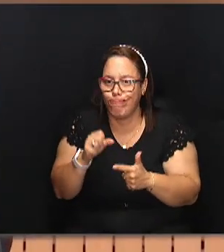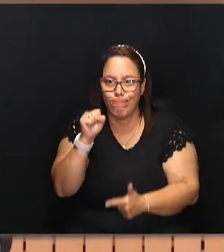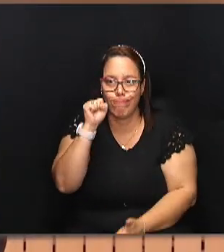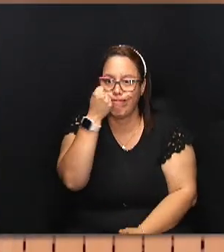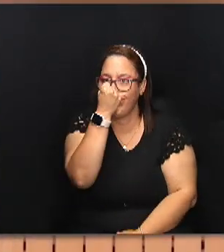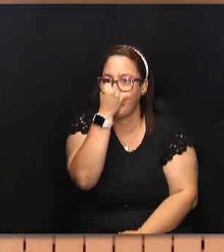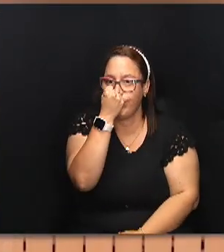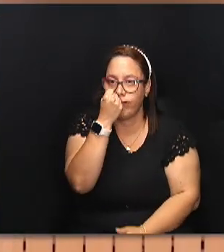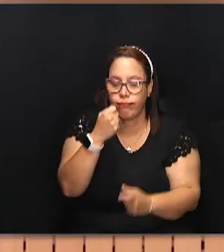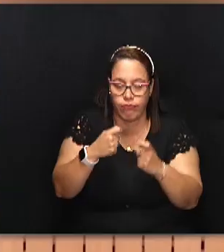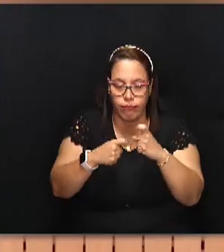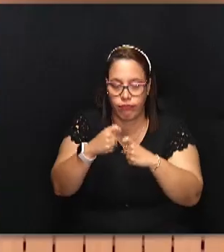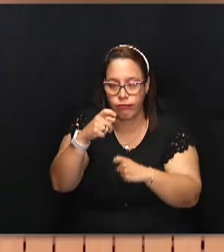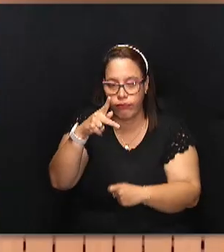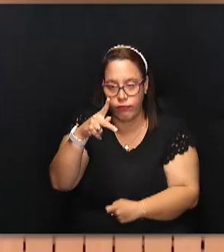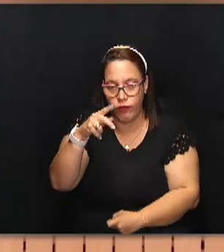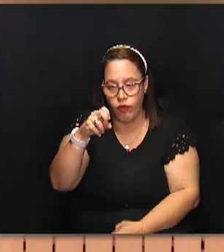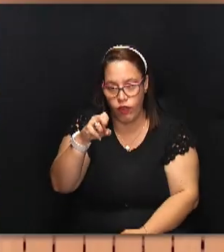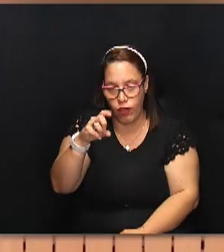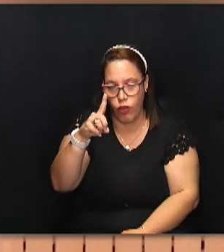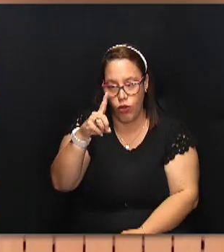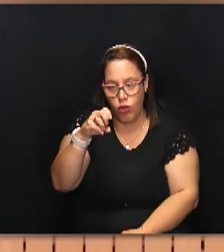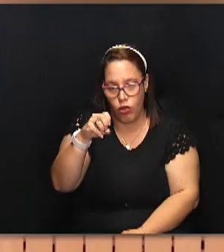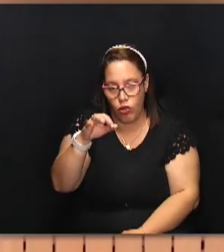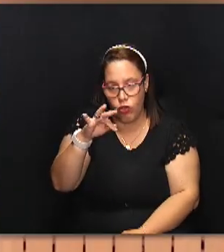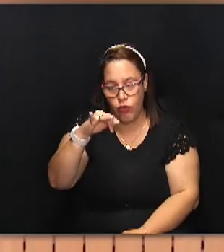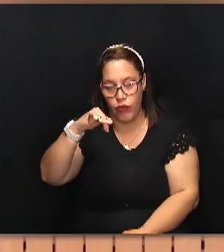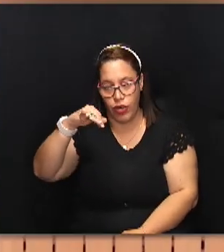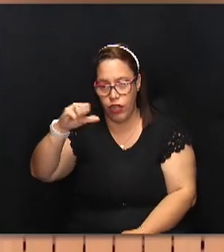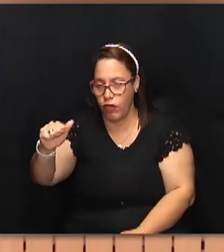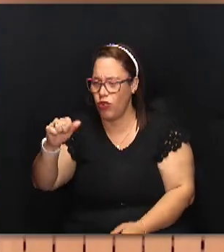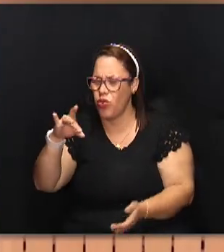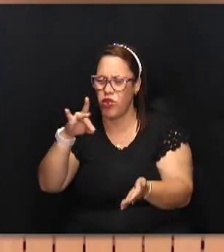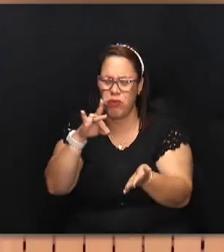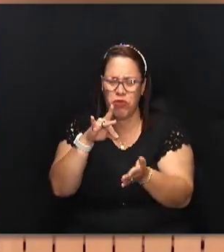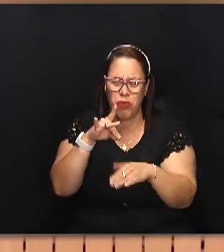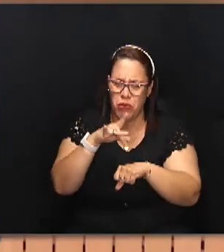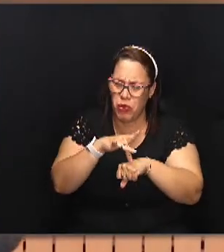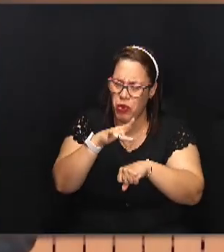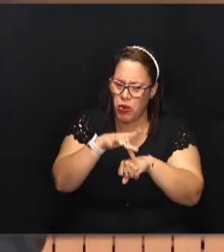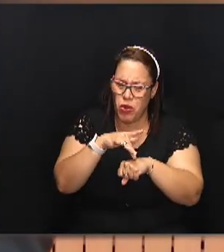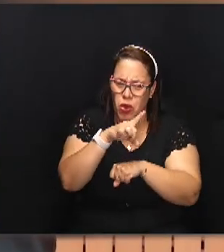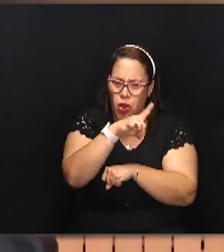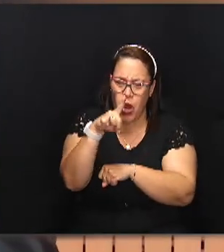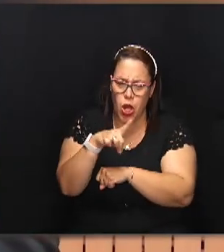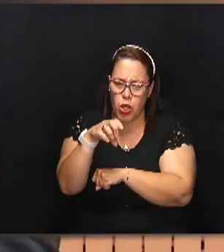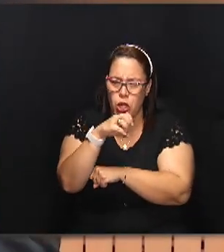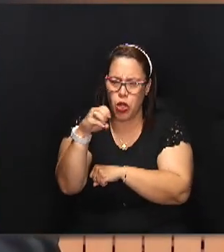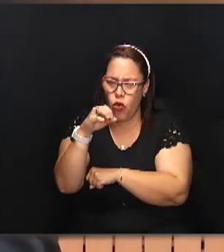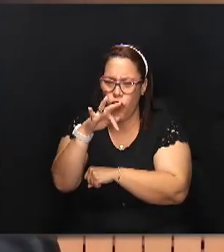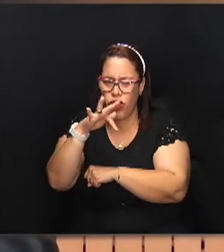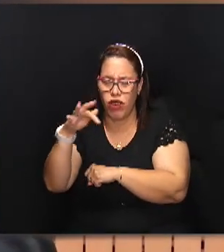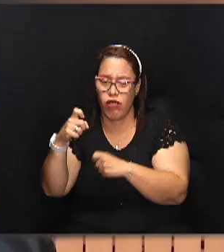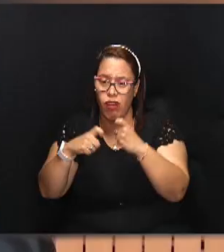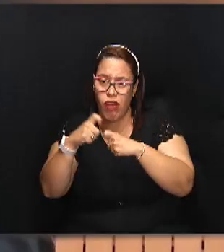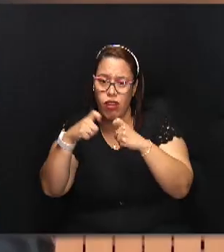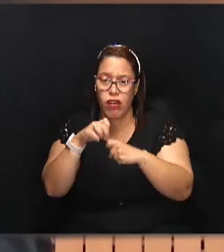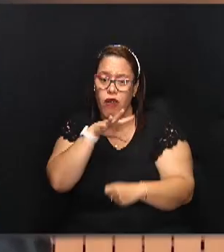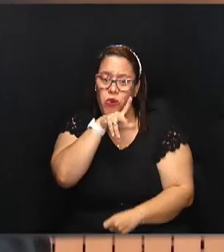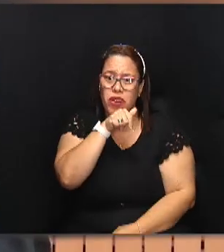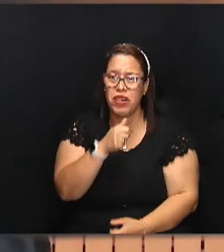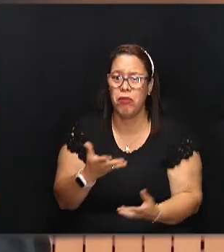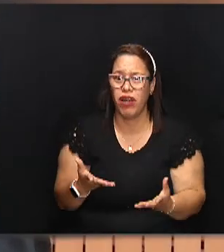a pedofilia. Dentre elas, um absurdo, a chamada zoofilia, que é o sexo com